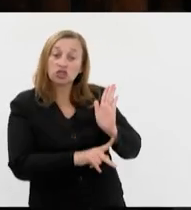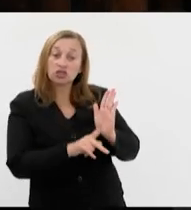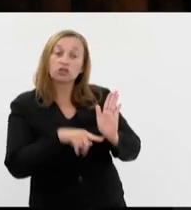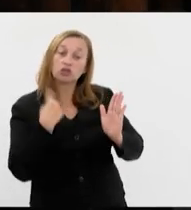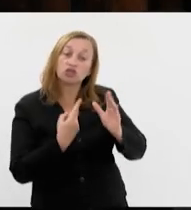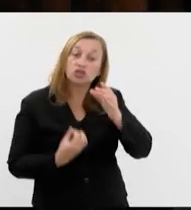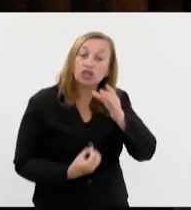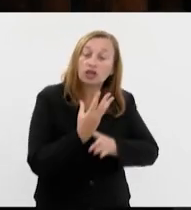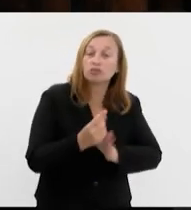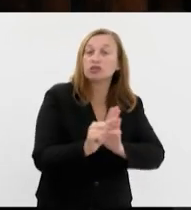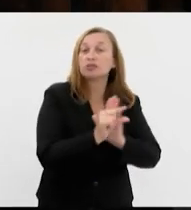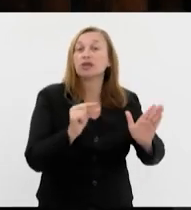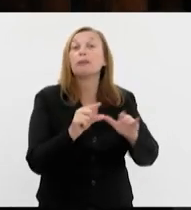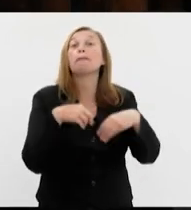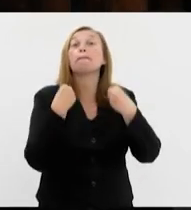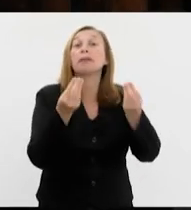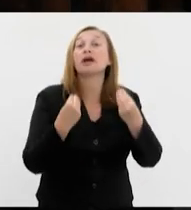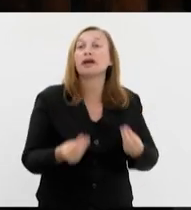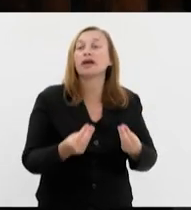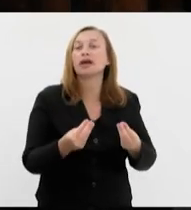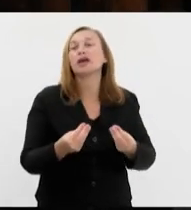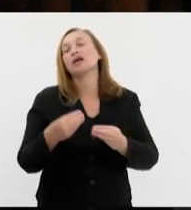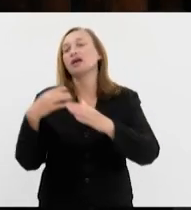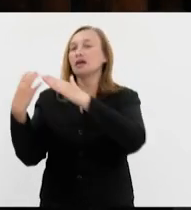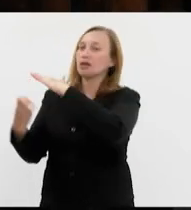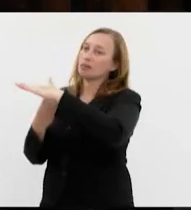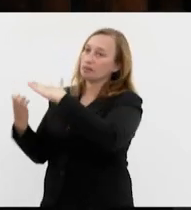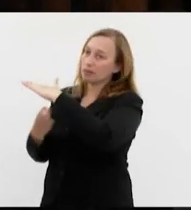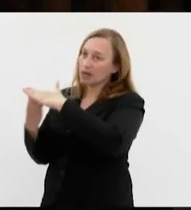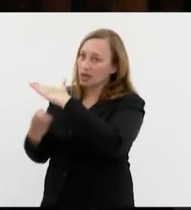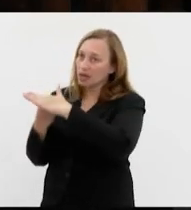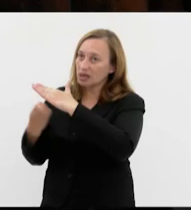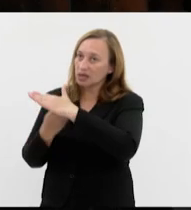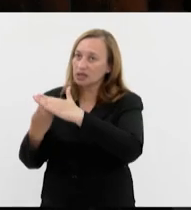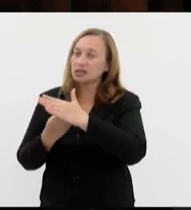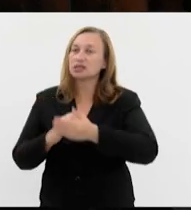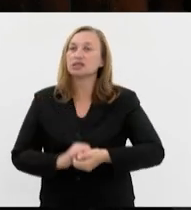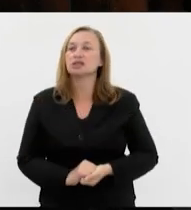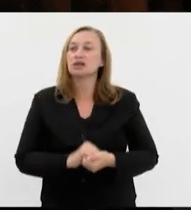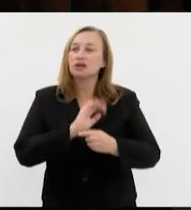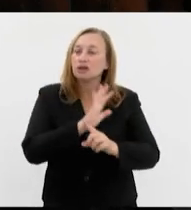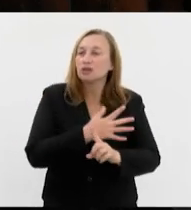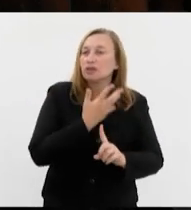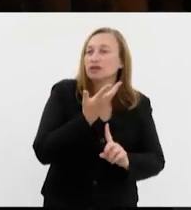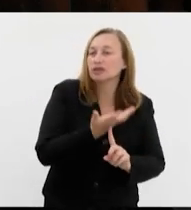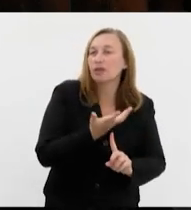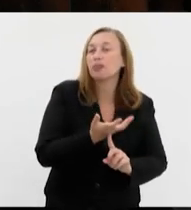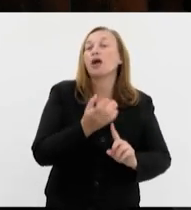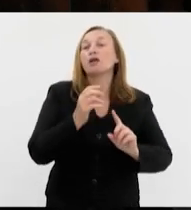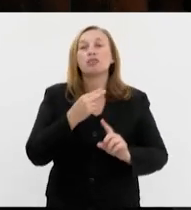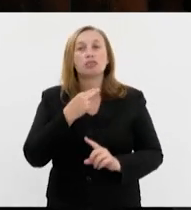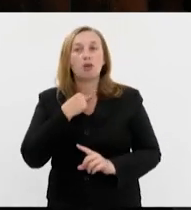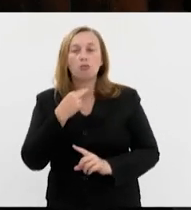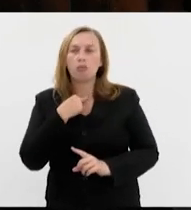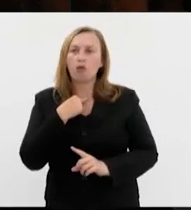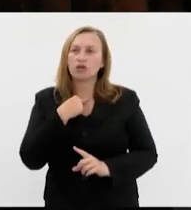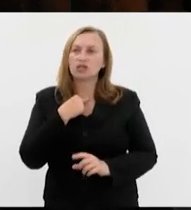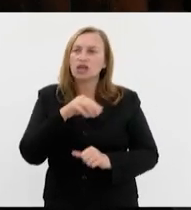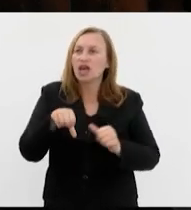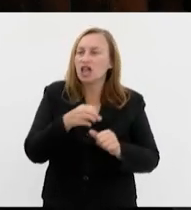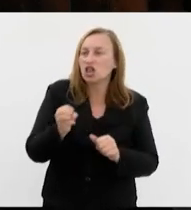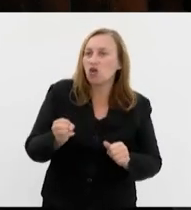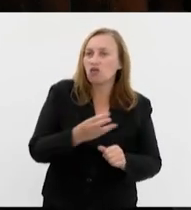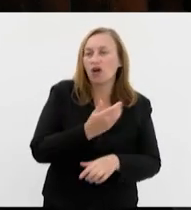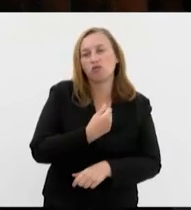emendas para que empresas que estejam com passivos ambientais não possam renovar os